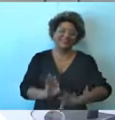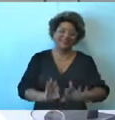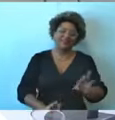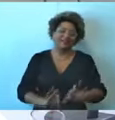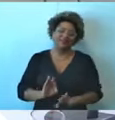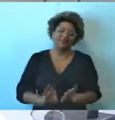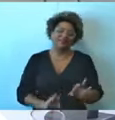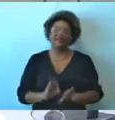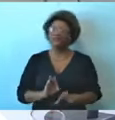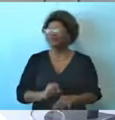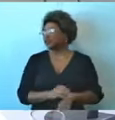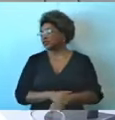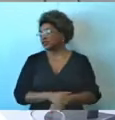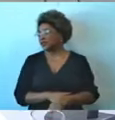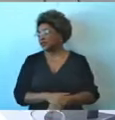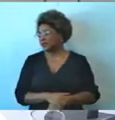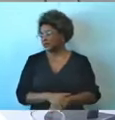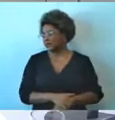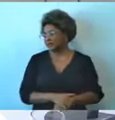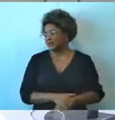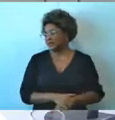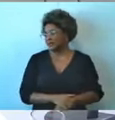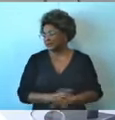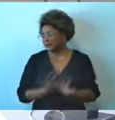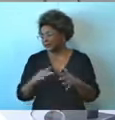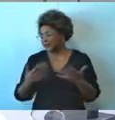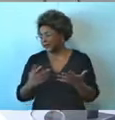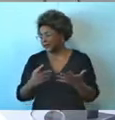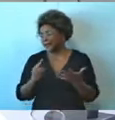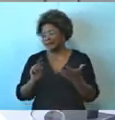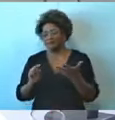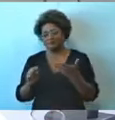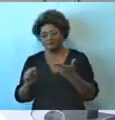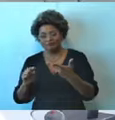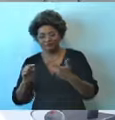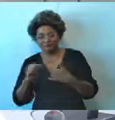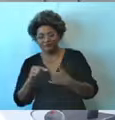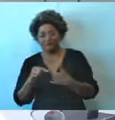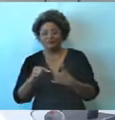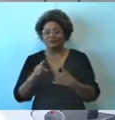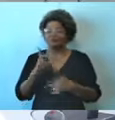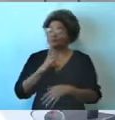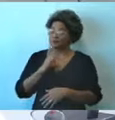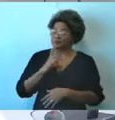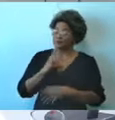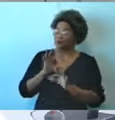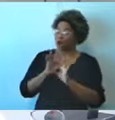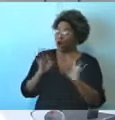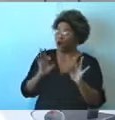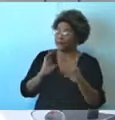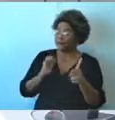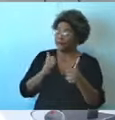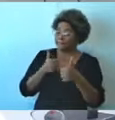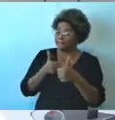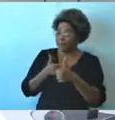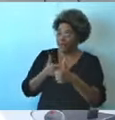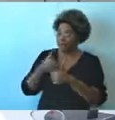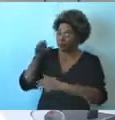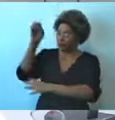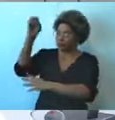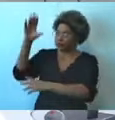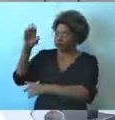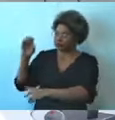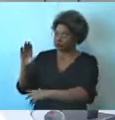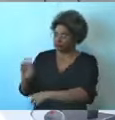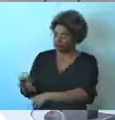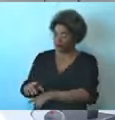também em relação a essas alternativas. Trouxe uma excelente aqui, né, próximo aos sinais, outra lá da marcação do X, início e fim